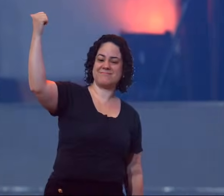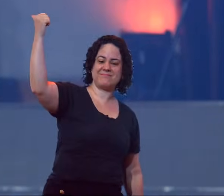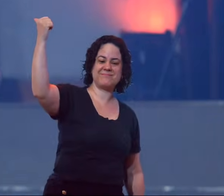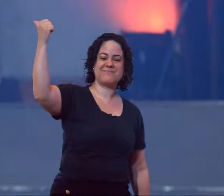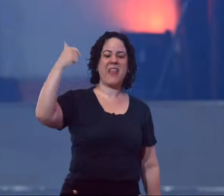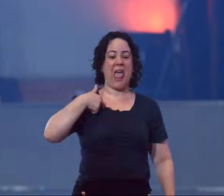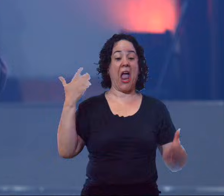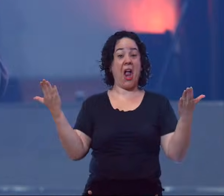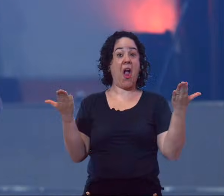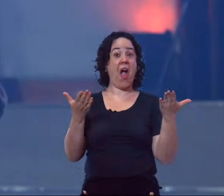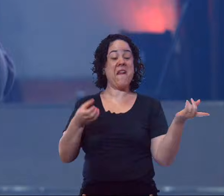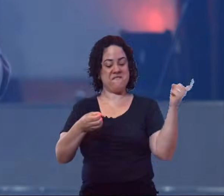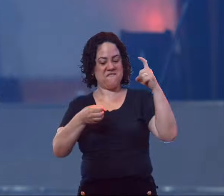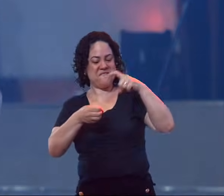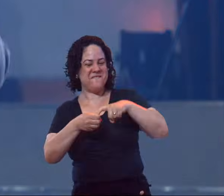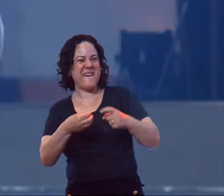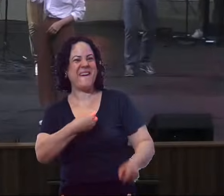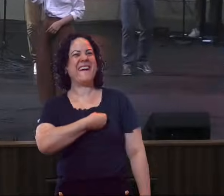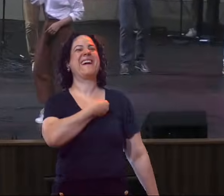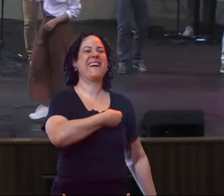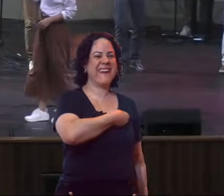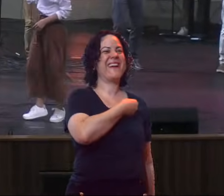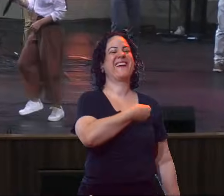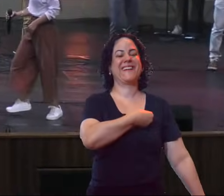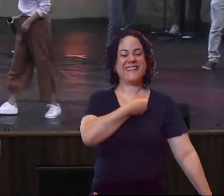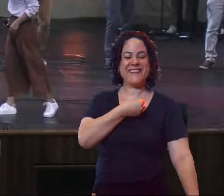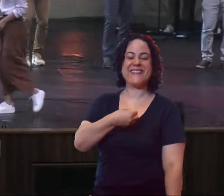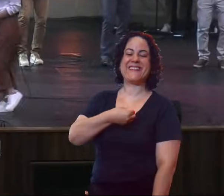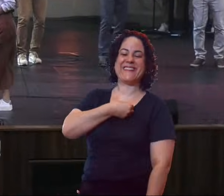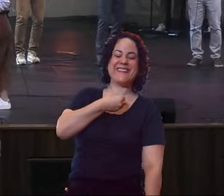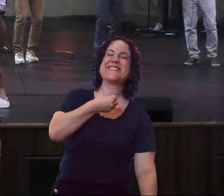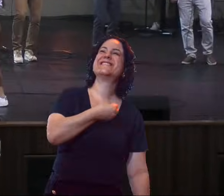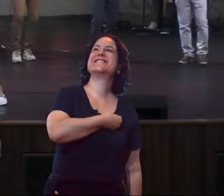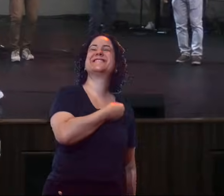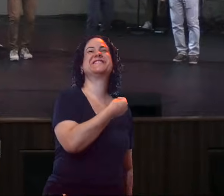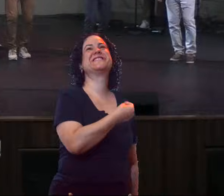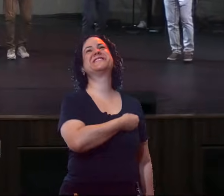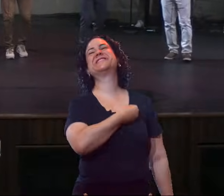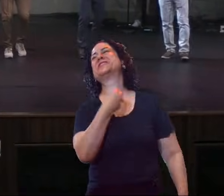e eu voltei a viver.